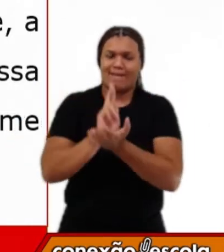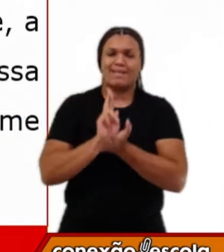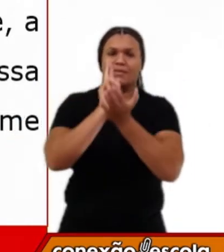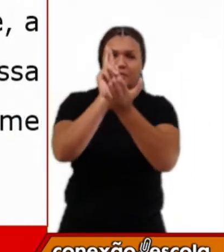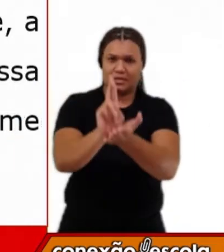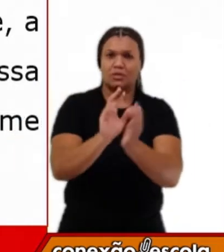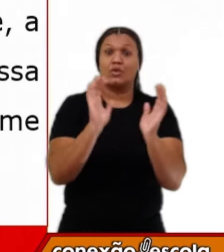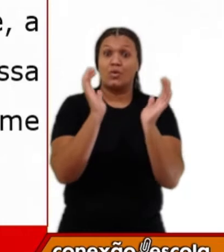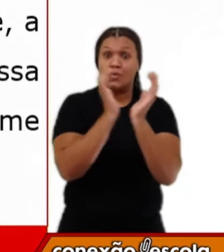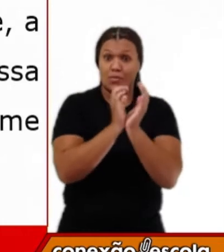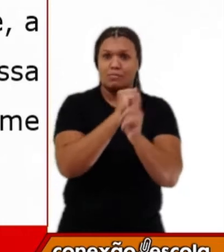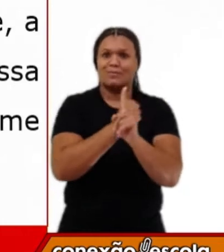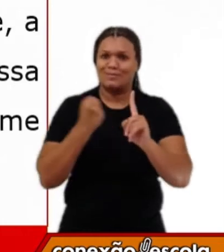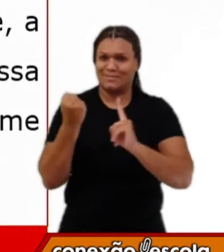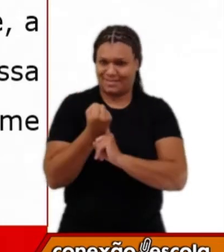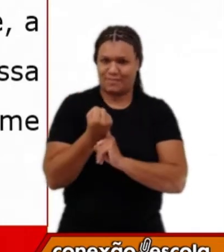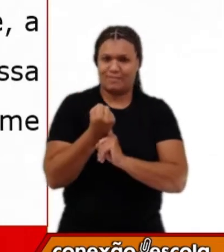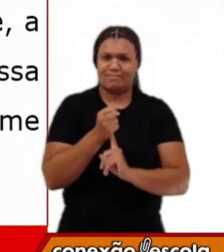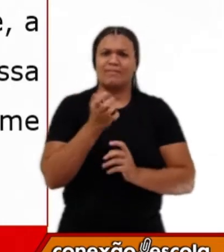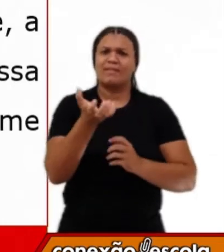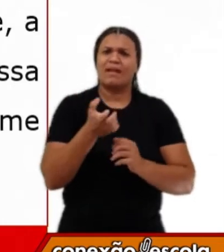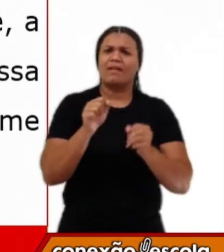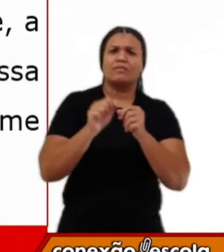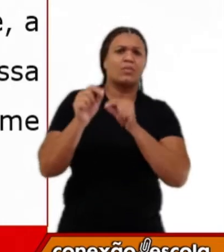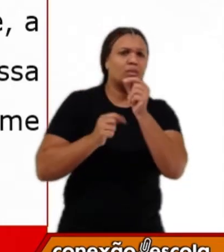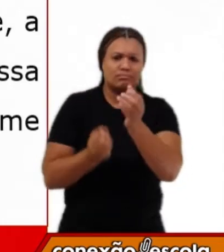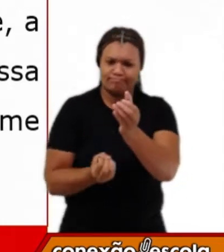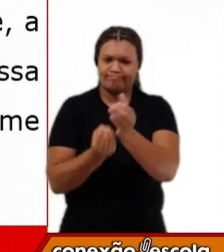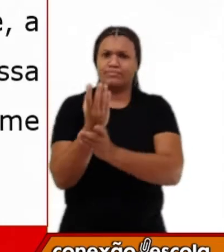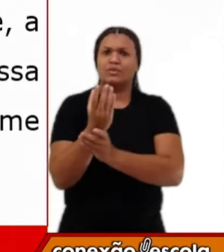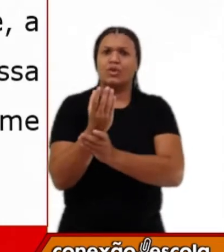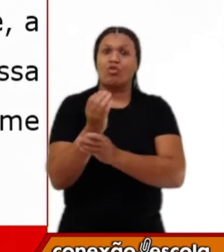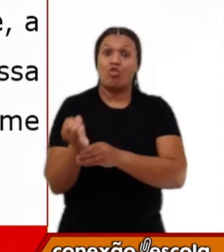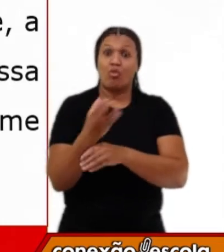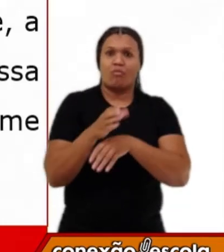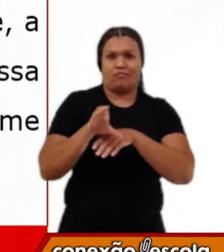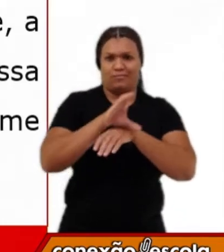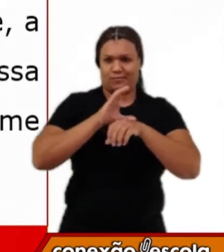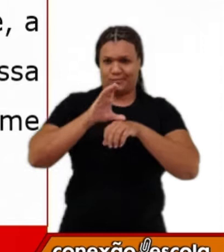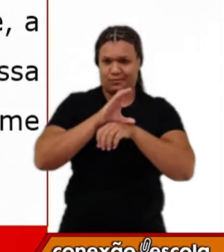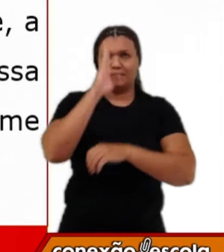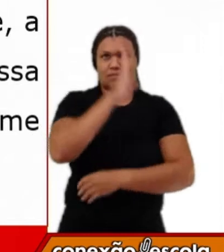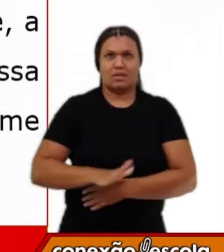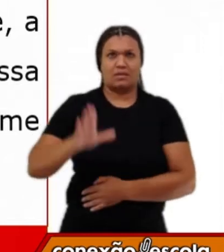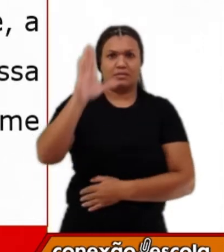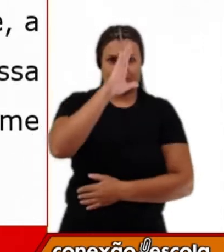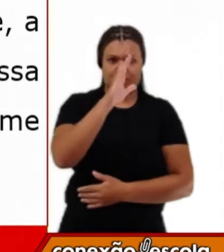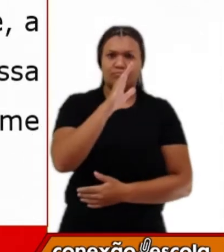que participaram do golpe, a fim de elaborar uma nova Constituição para o Brasil. Essa Constituição ficou